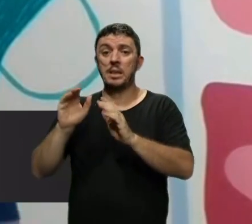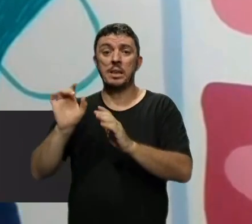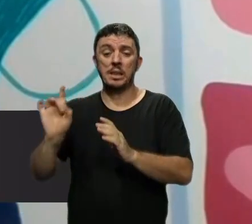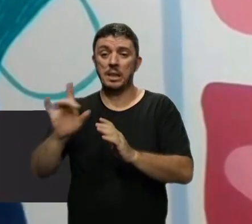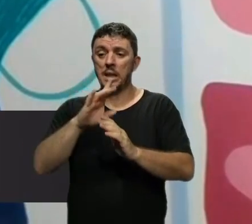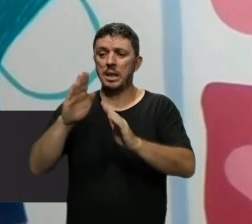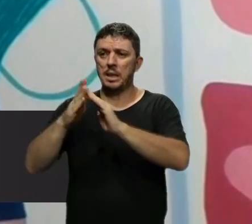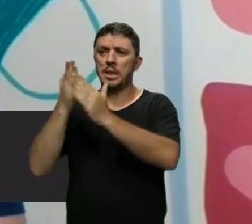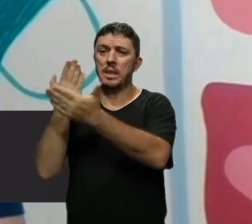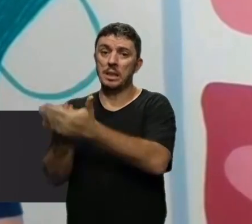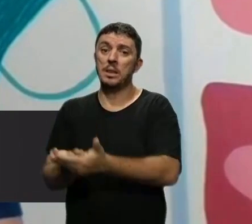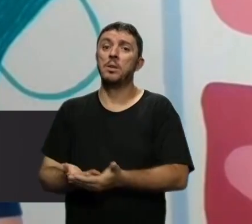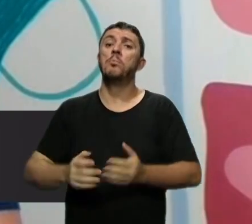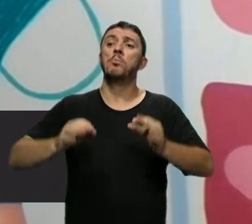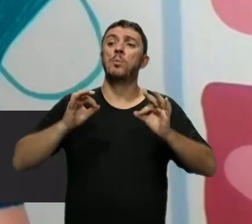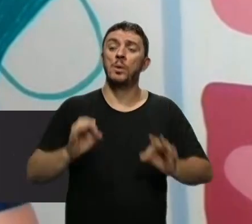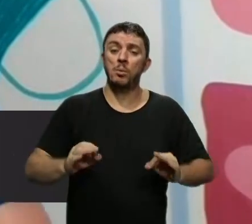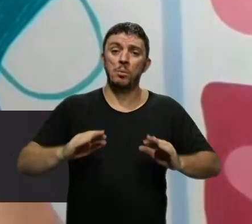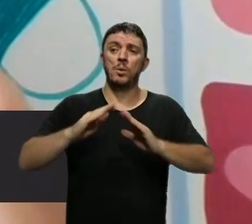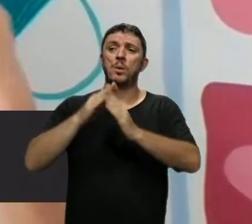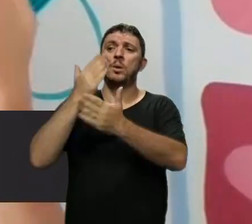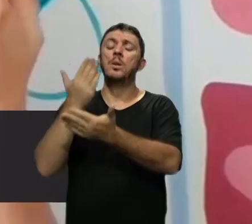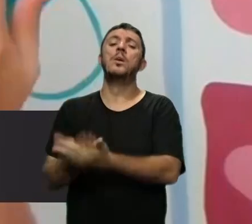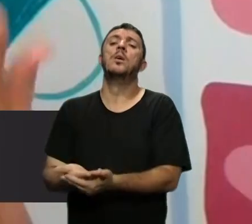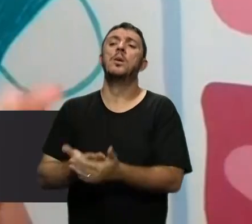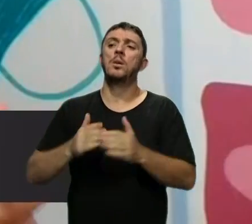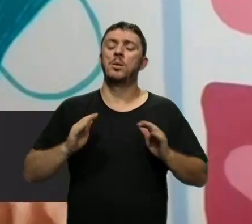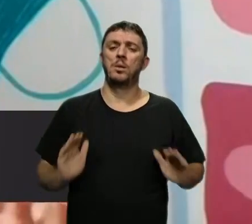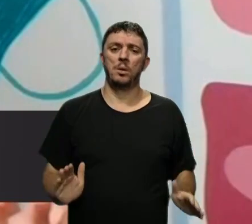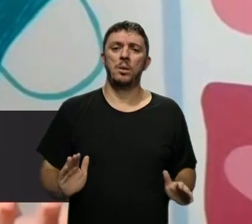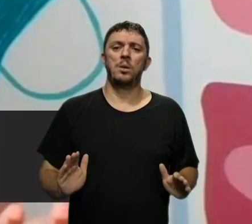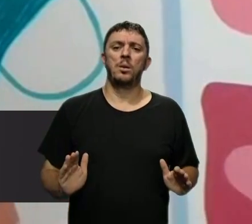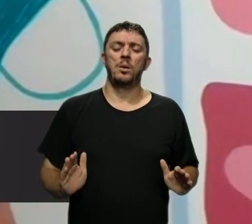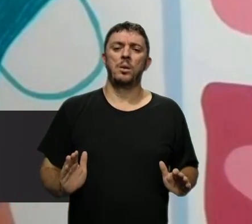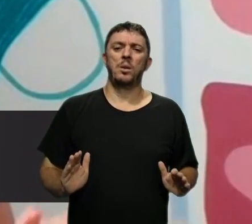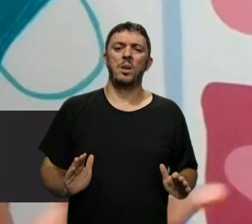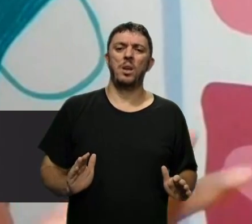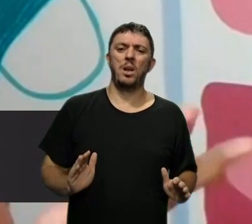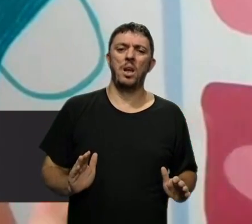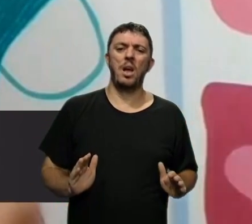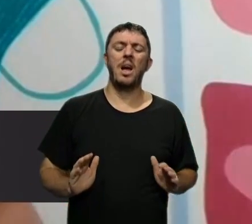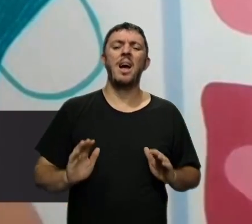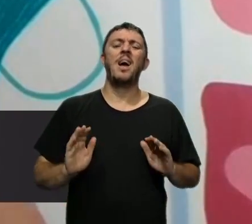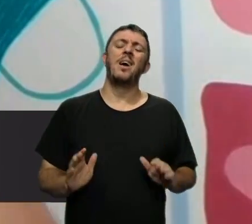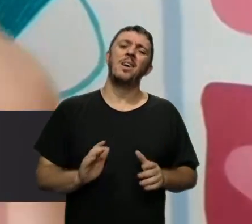são escolas, né? Então, às vezes as pessoas falam: ah, mas são